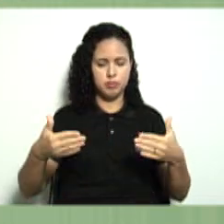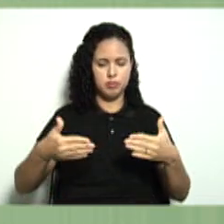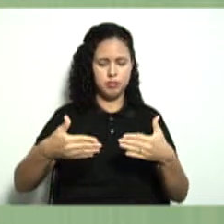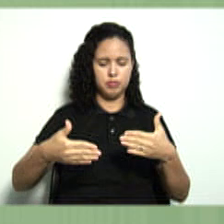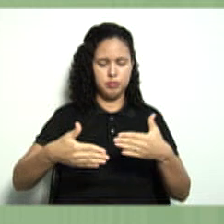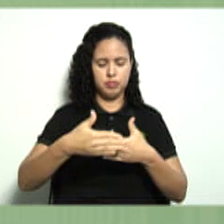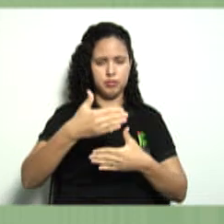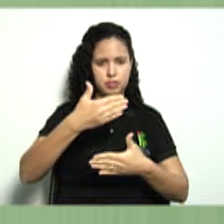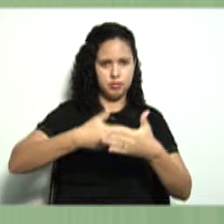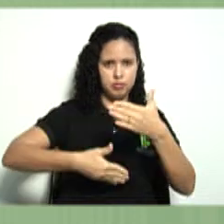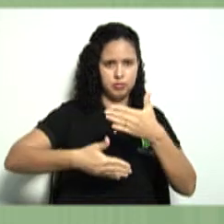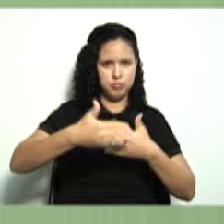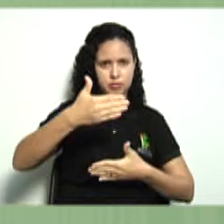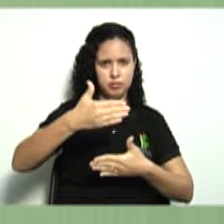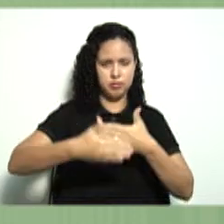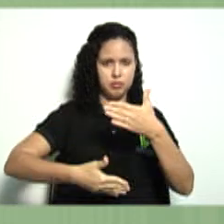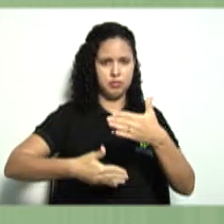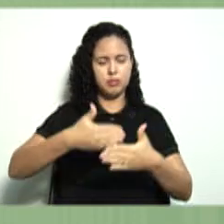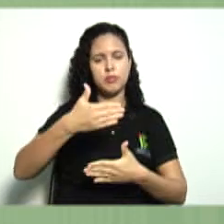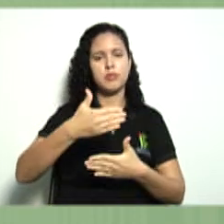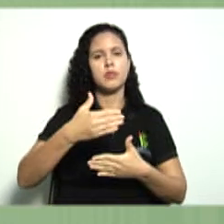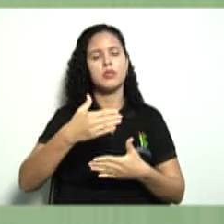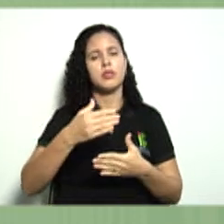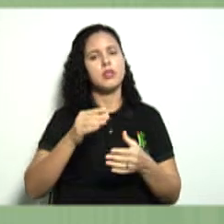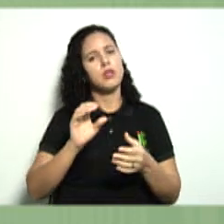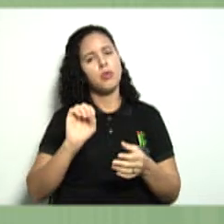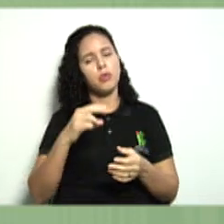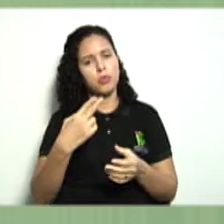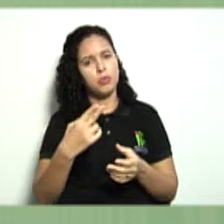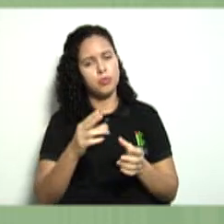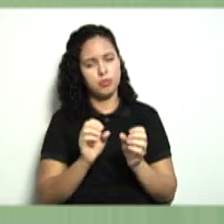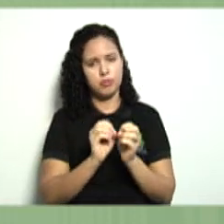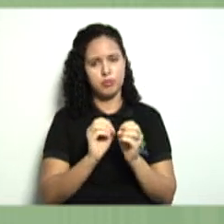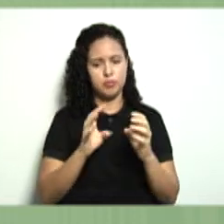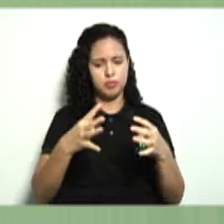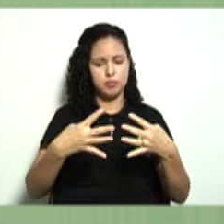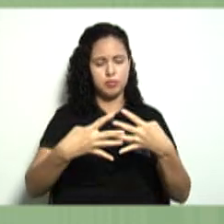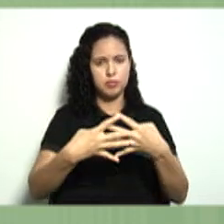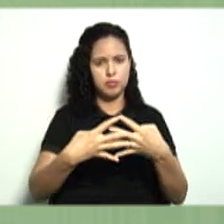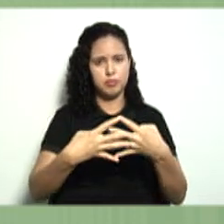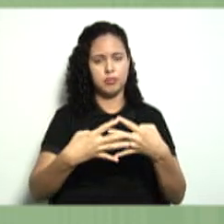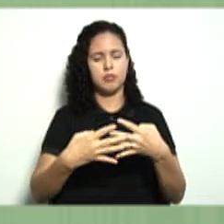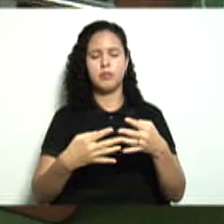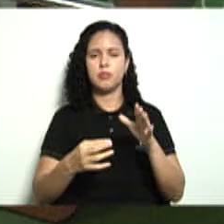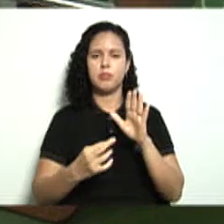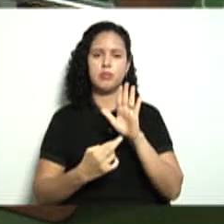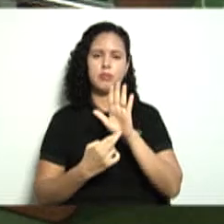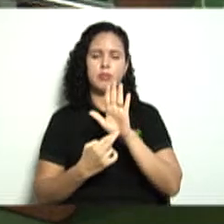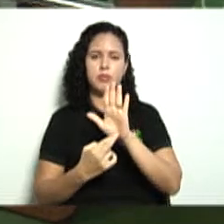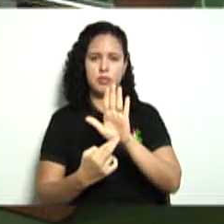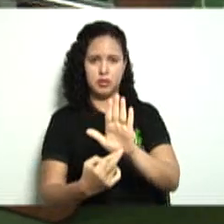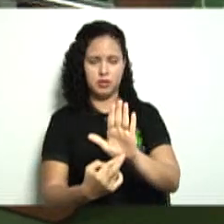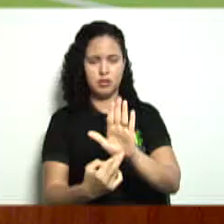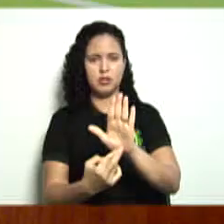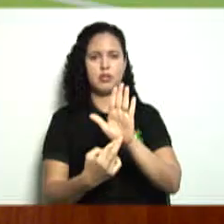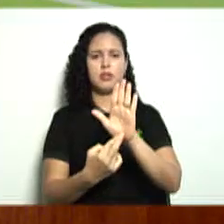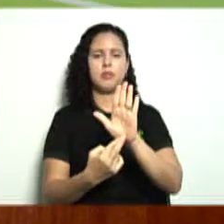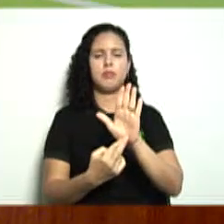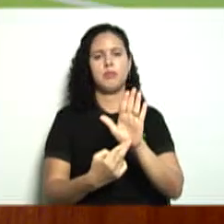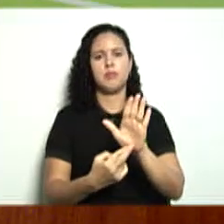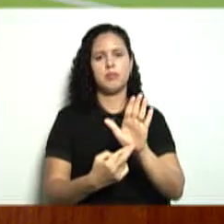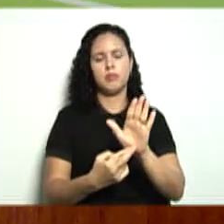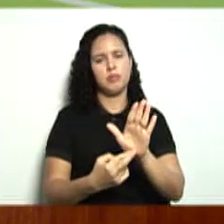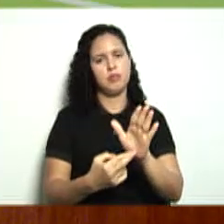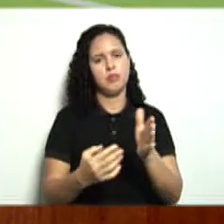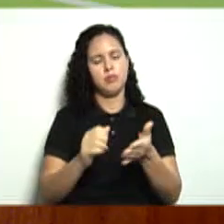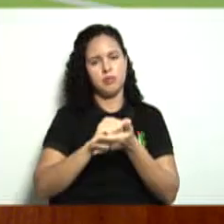um exemplo bem simples. Quando eu vou utilizar o PowerPoint? Né? É fazer aquela apresentação, né? Quer deixar alguém apaixonado, como a gente falou naquela